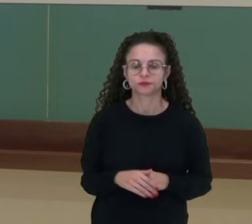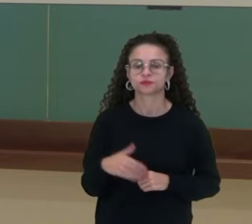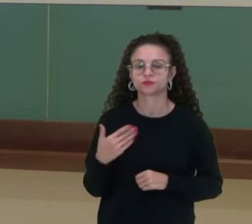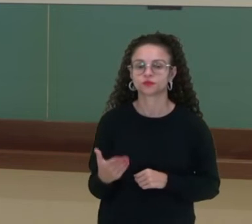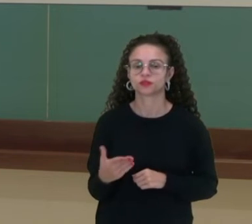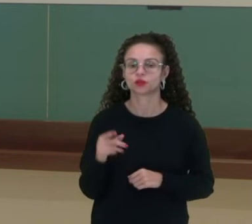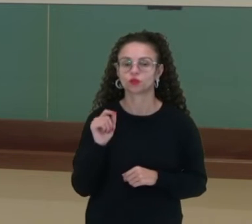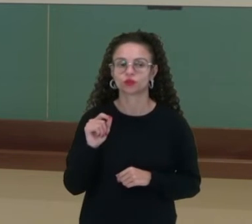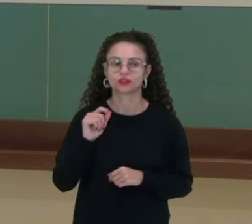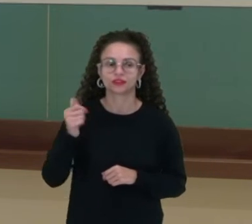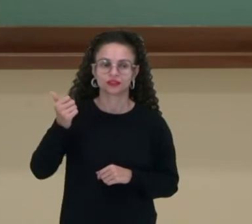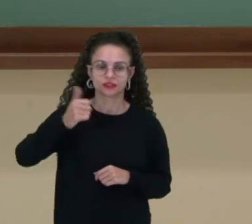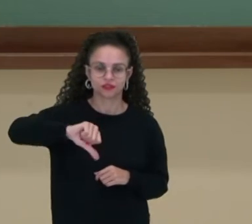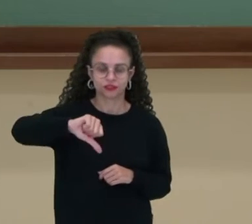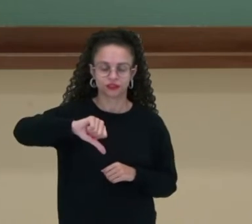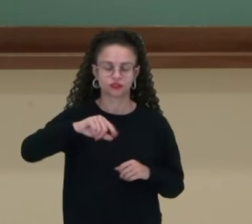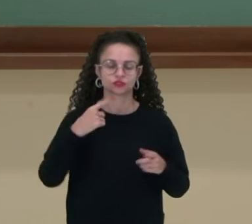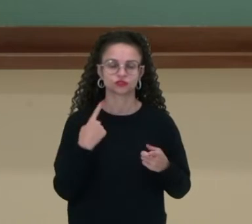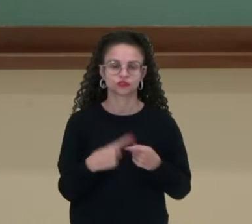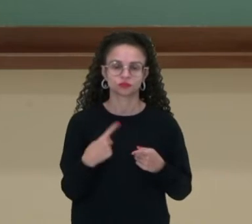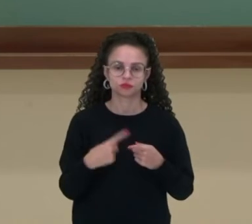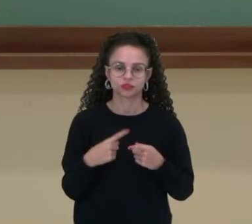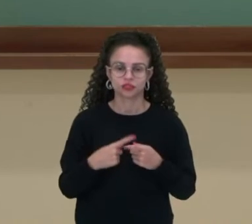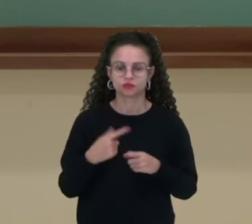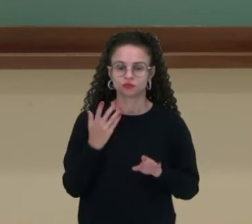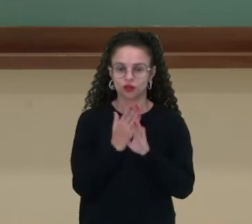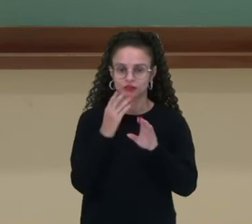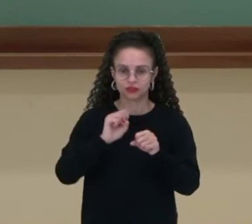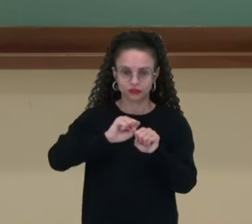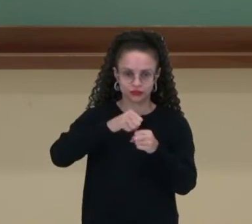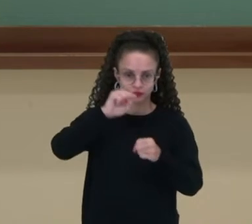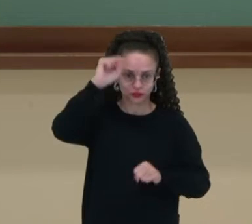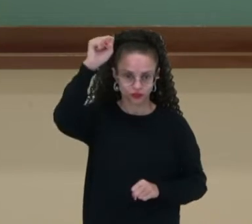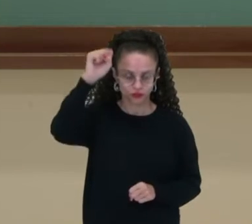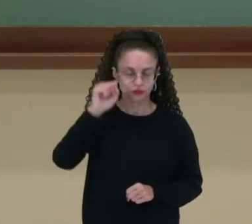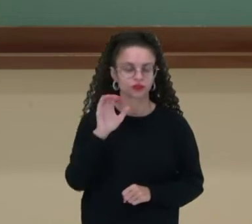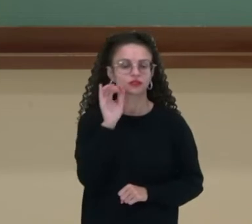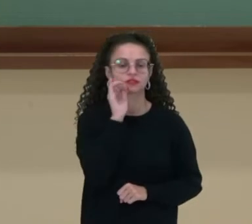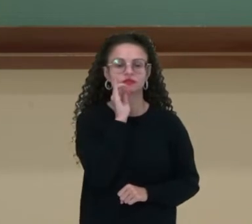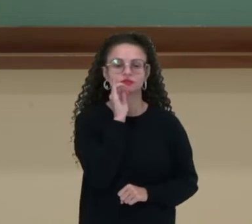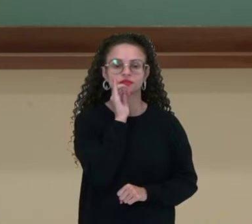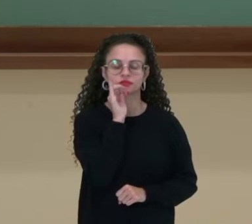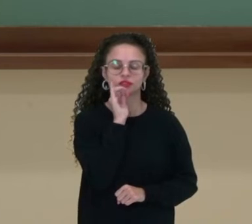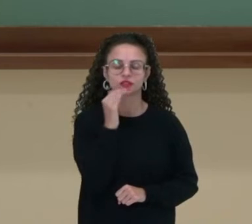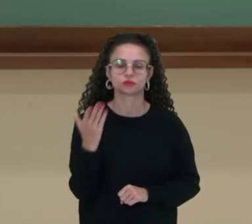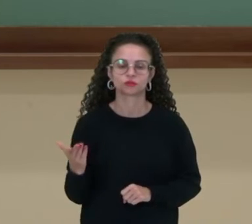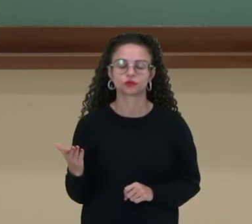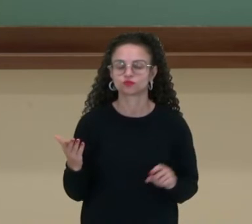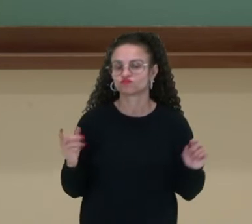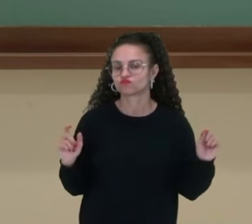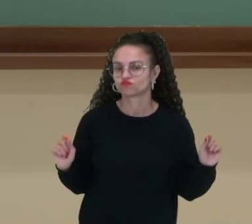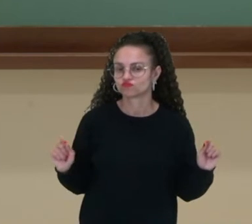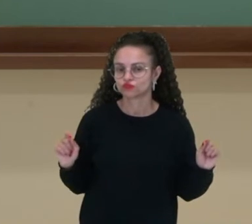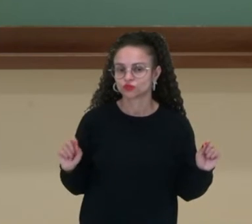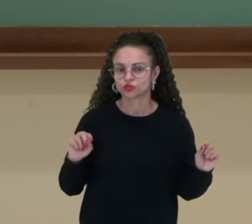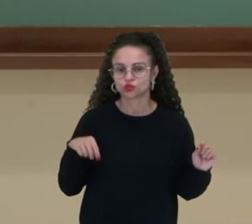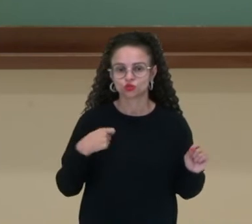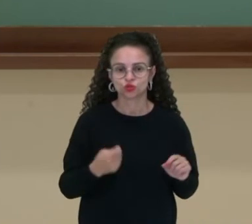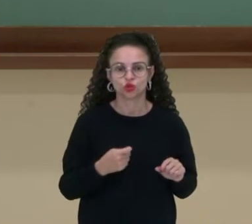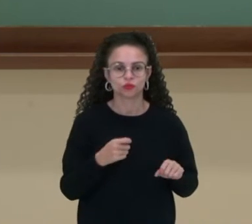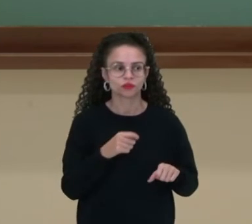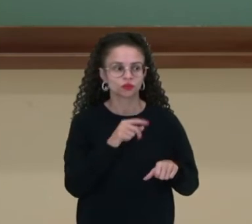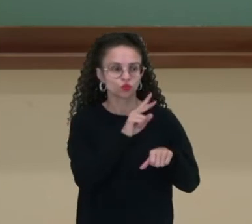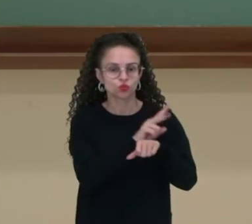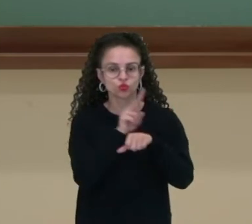das desvantagens, né, quanto ao tamanho territorial é quanto, por exemplo, a questão de vigilância das